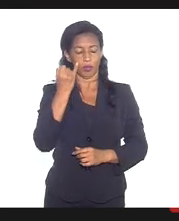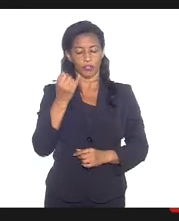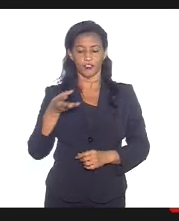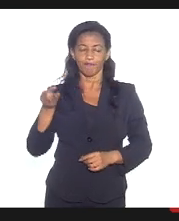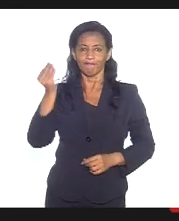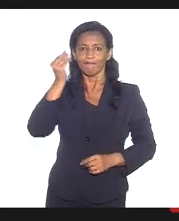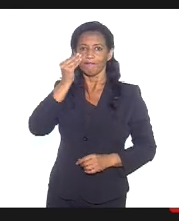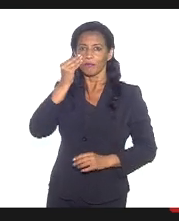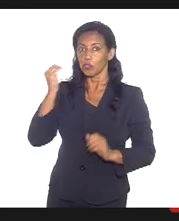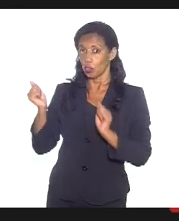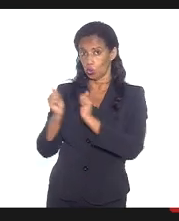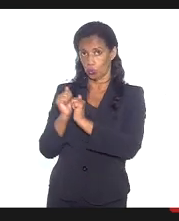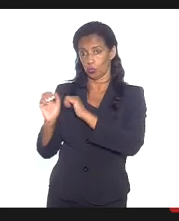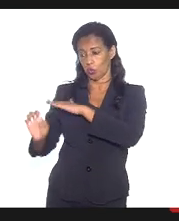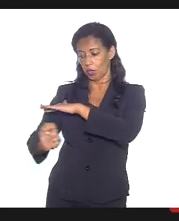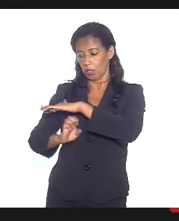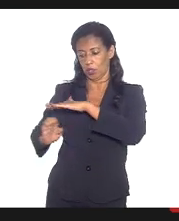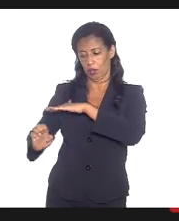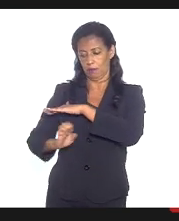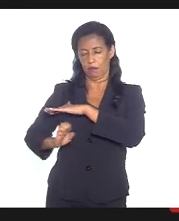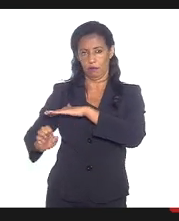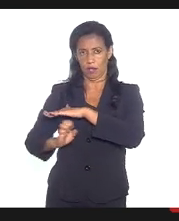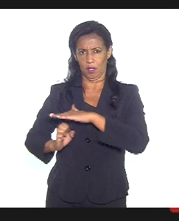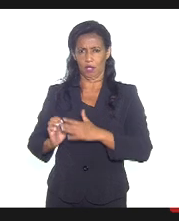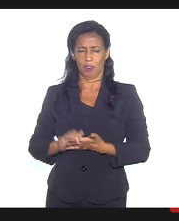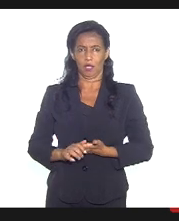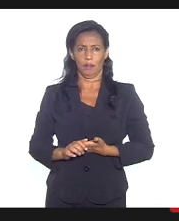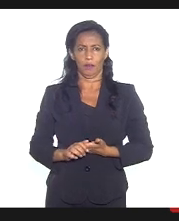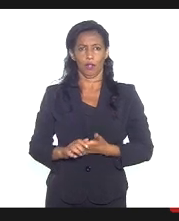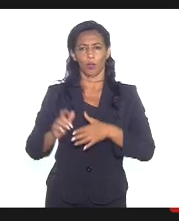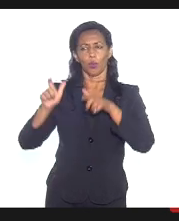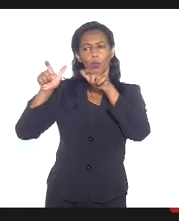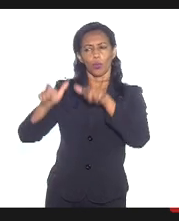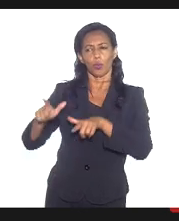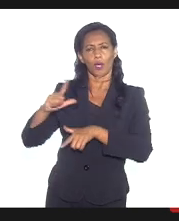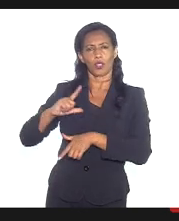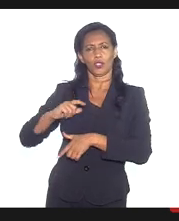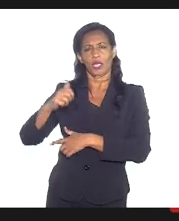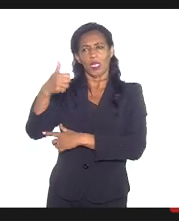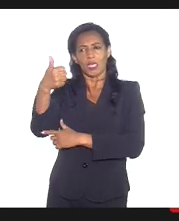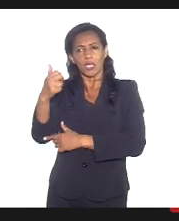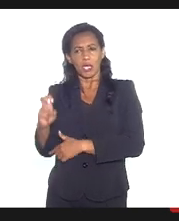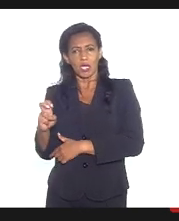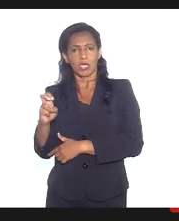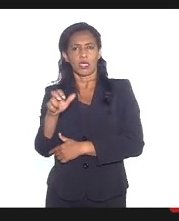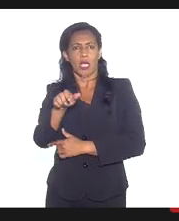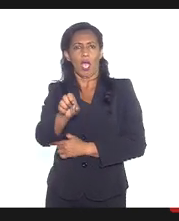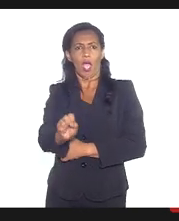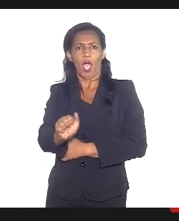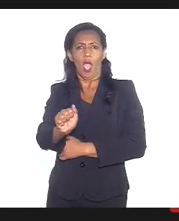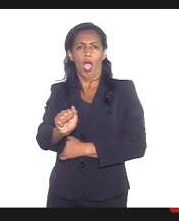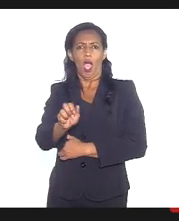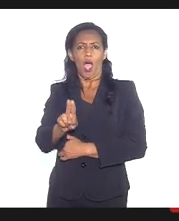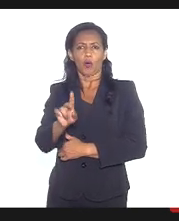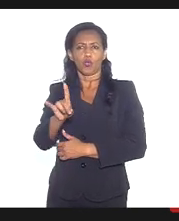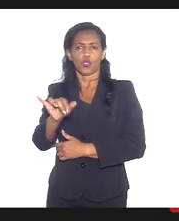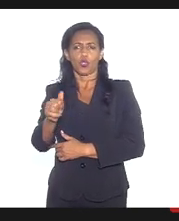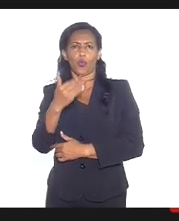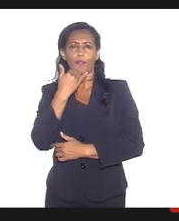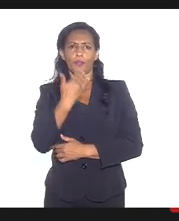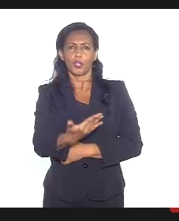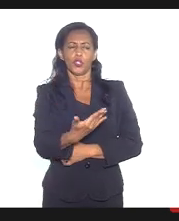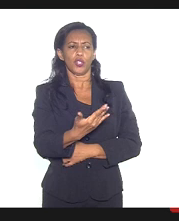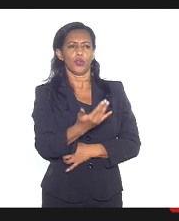empresas, ao invés de termos 15 auditores toda hora pedindo informações através de